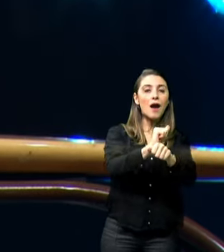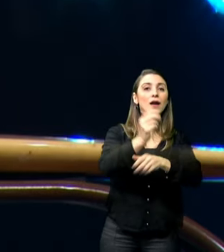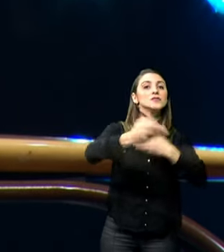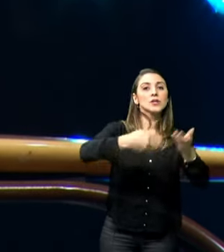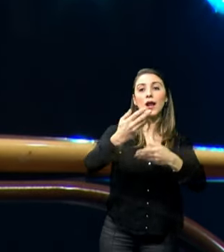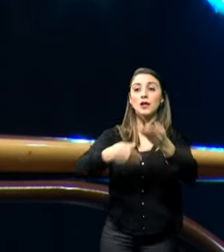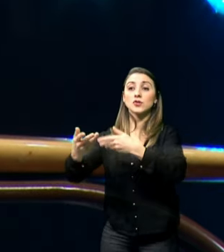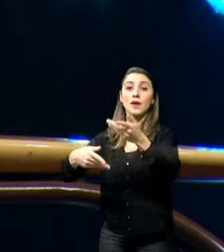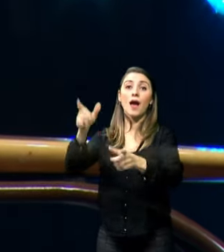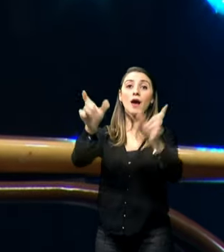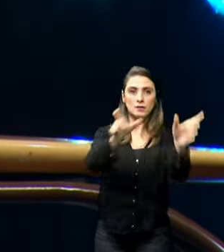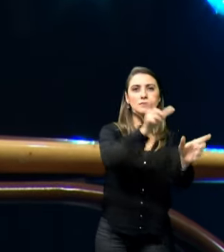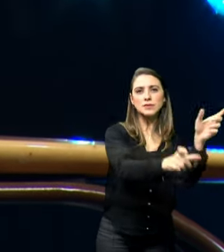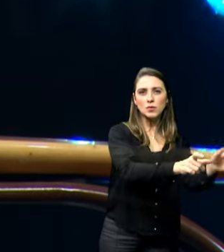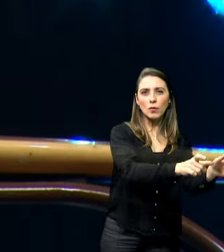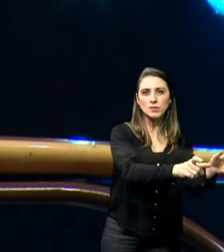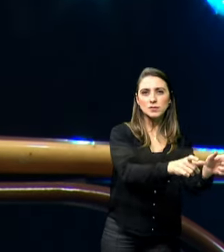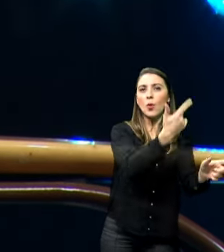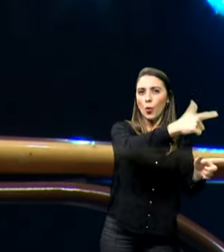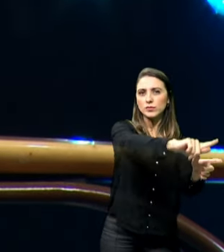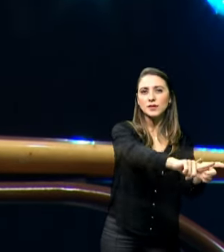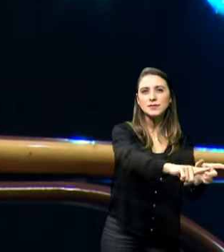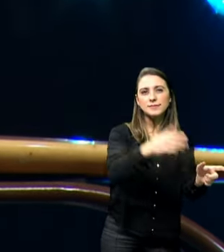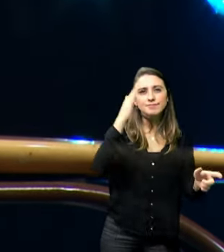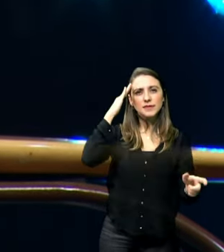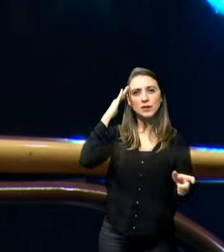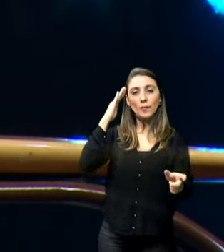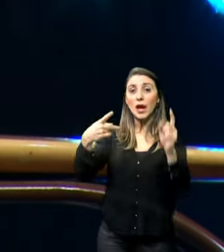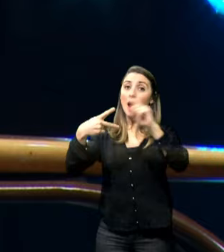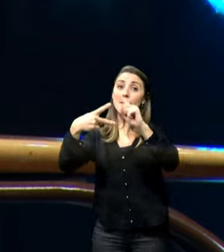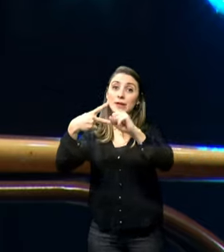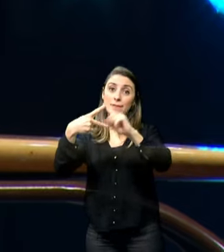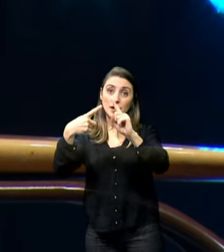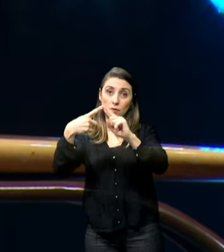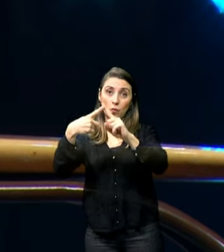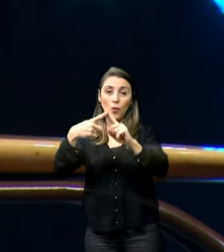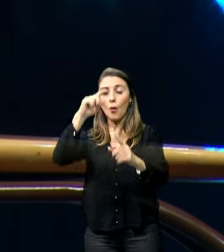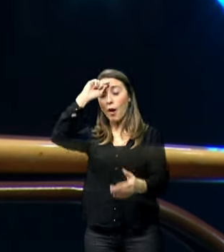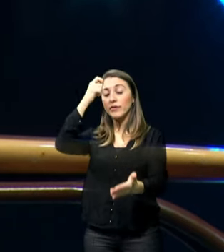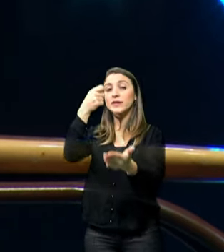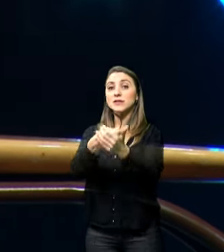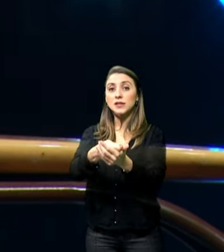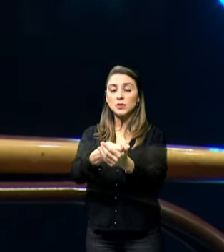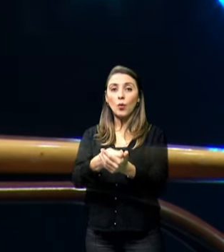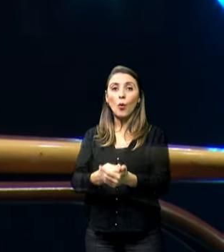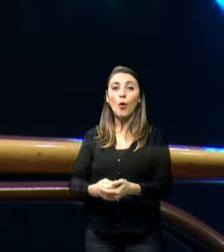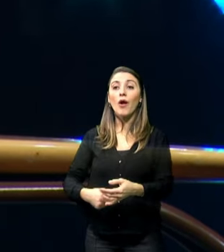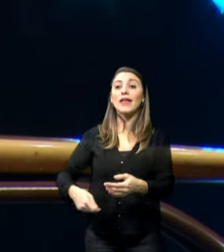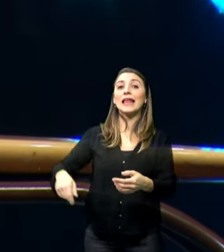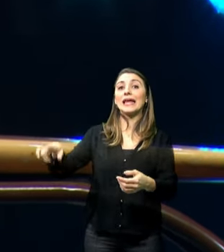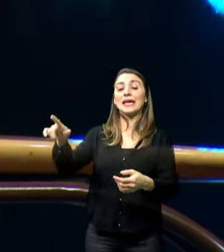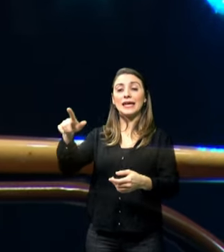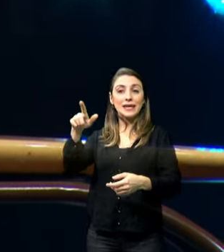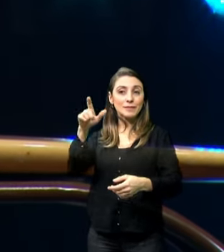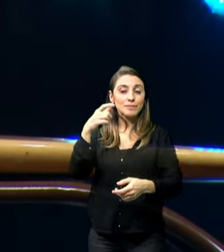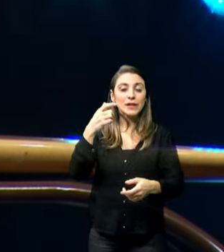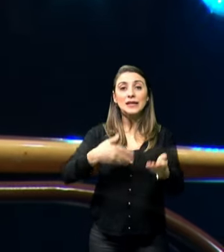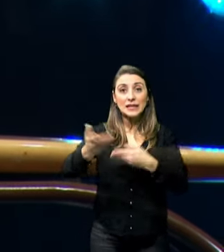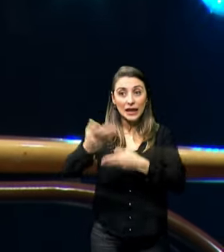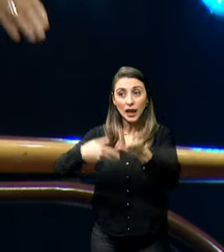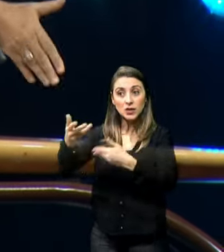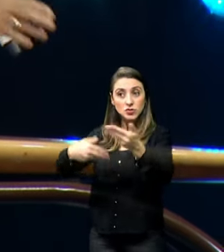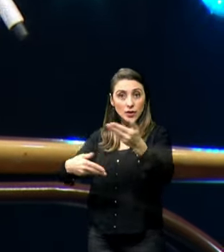Eu decido construir relacionamentos e eu também decido